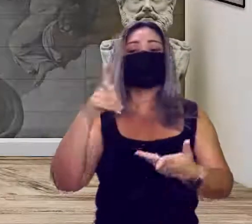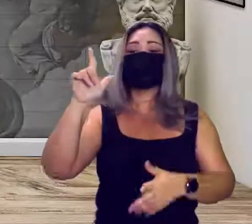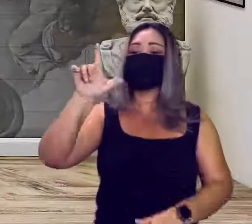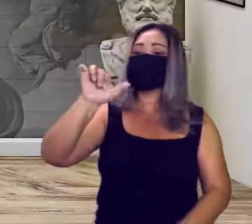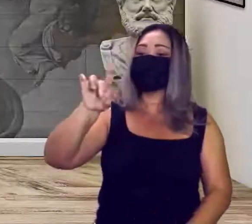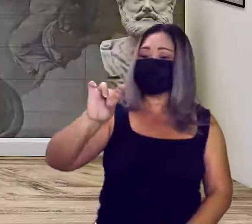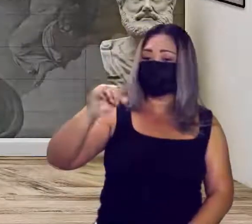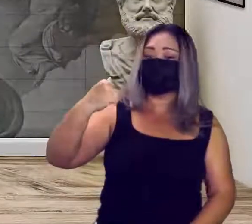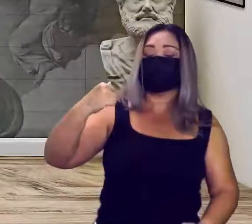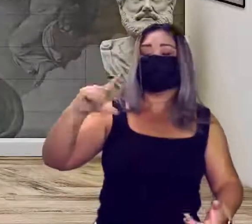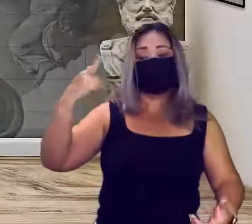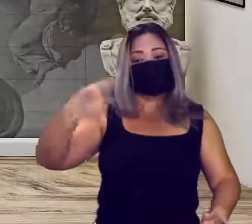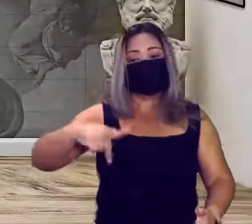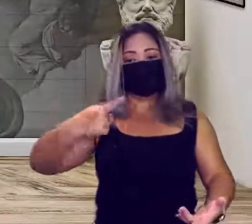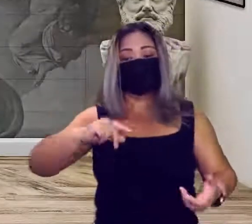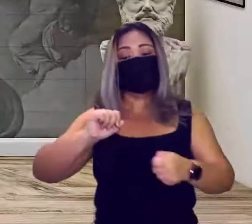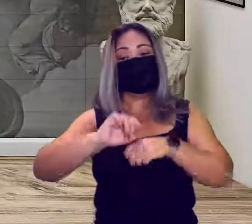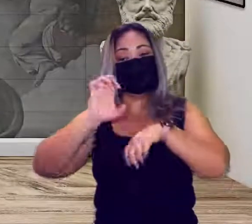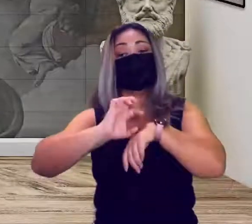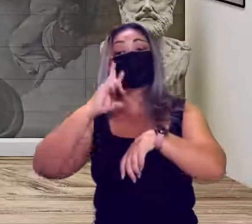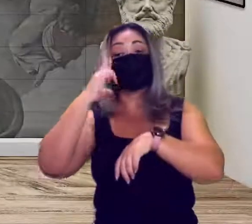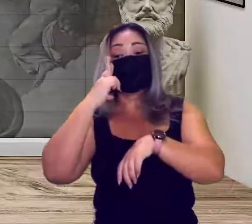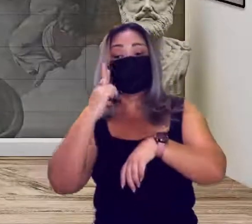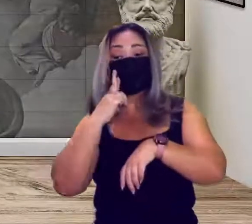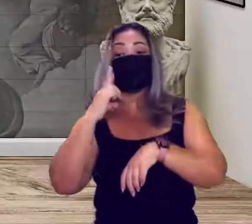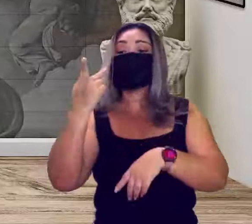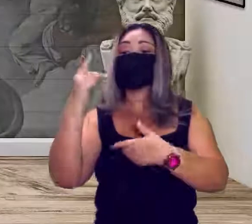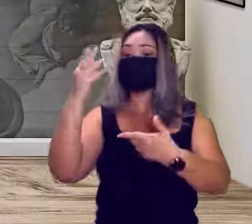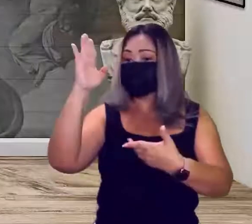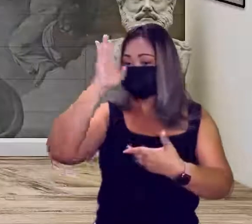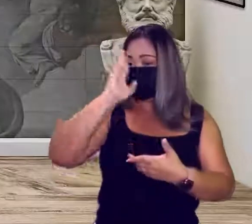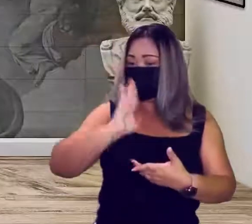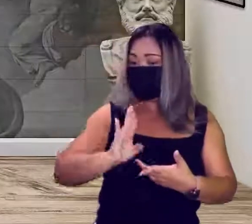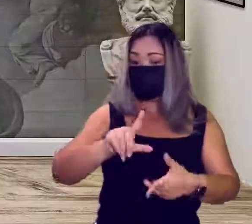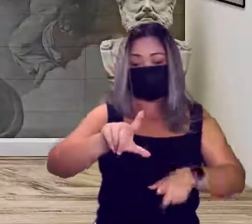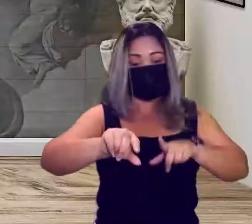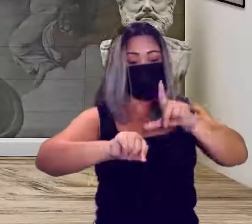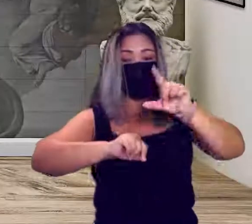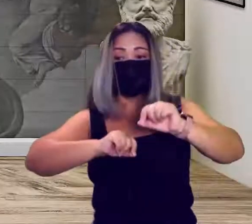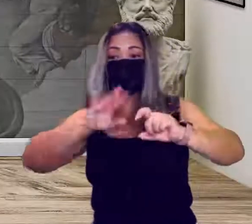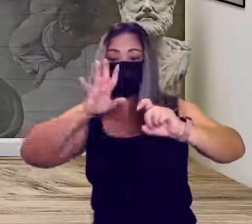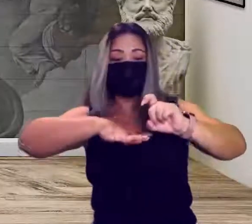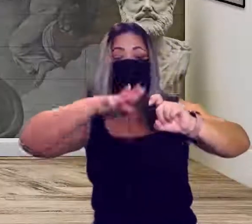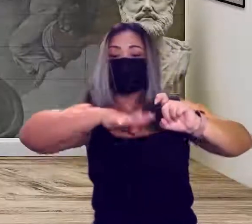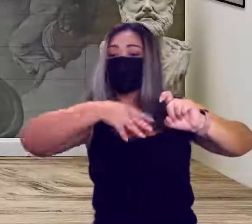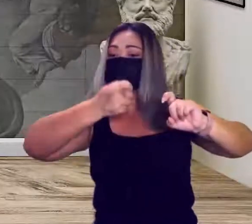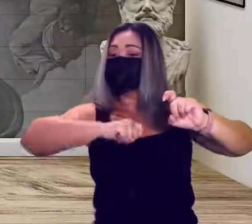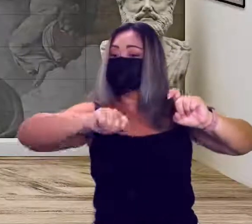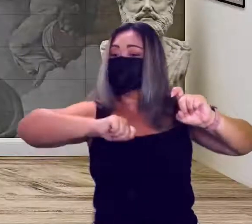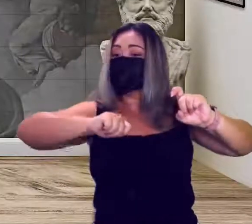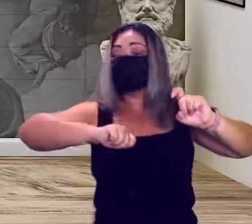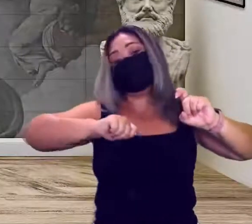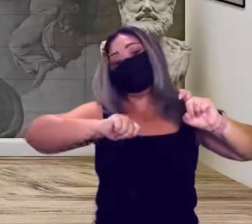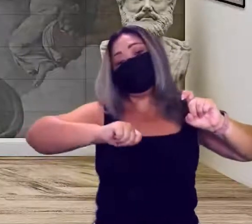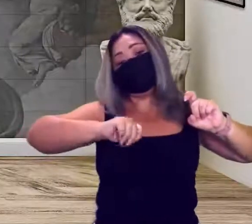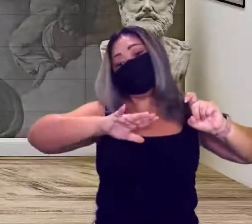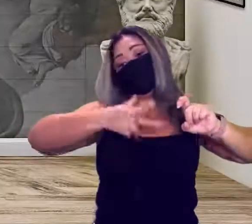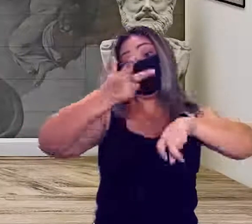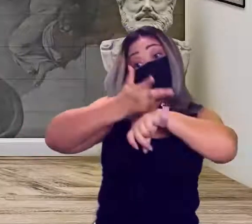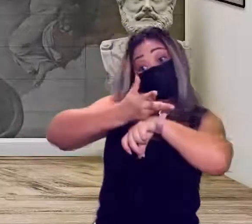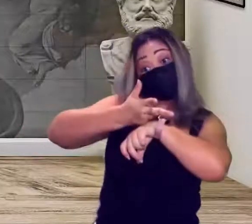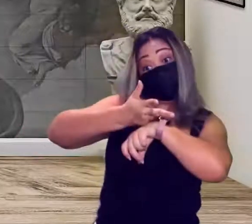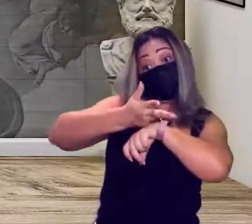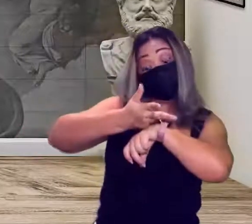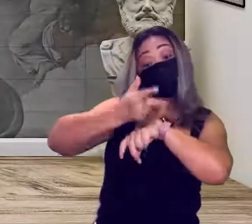lendas regionais do Brasil ou de Rondônia. Vocês irão escolher um mito, falar sobre ele, na perspectiva de um